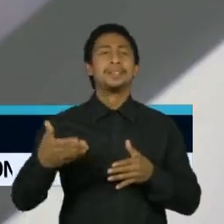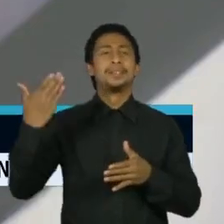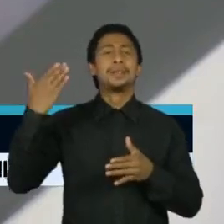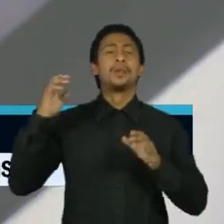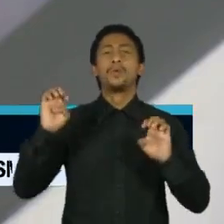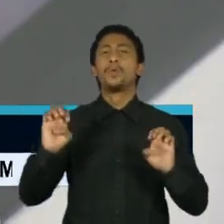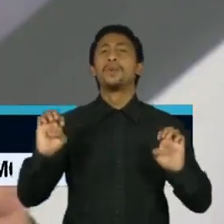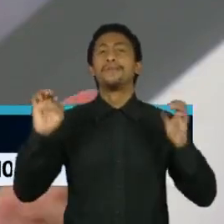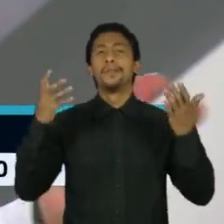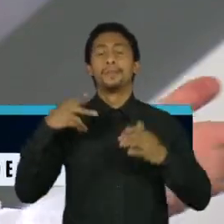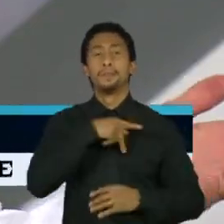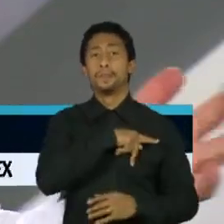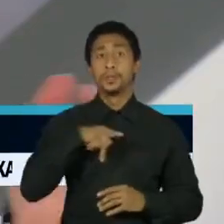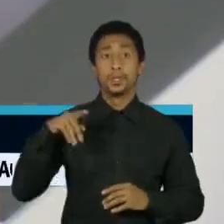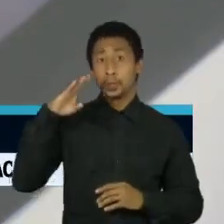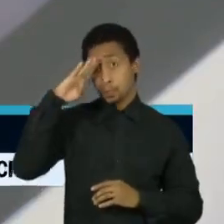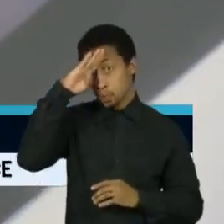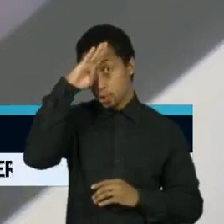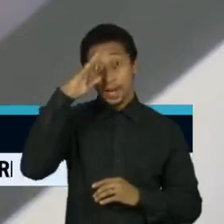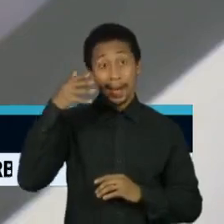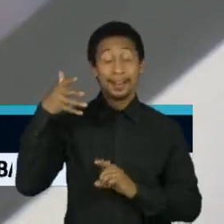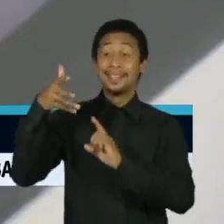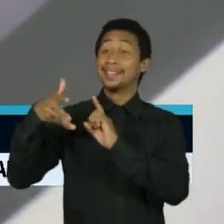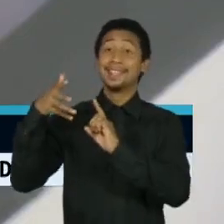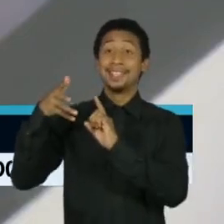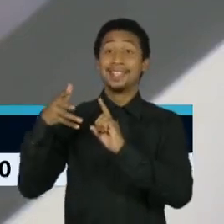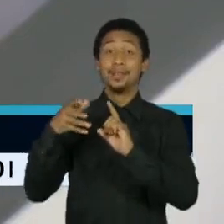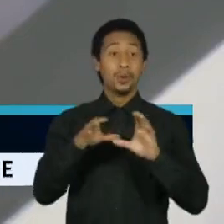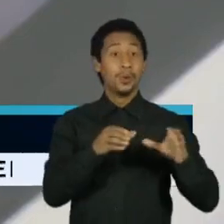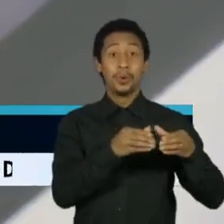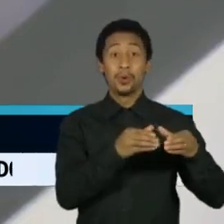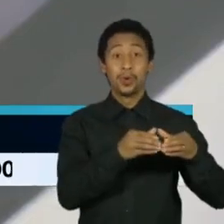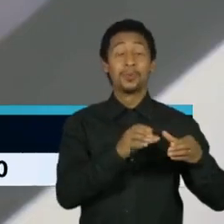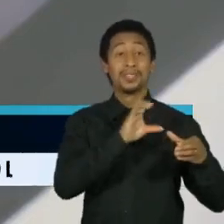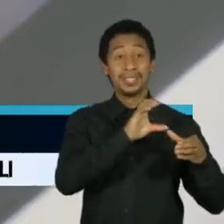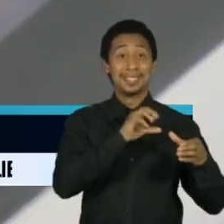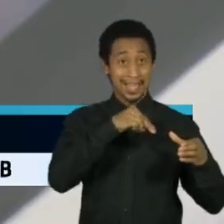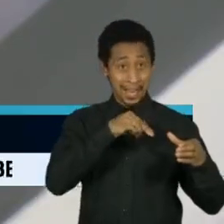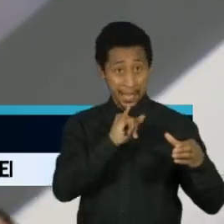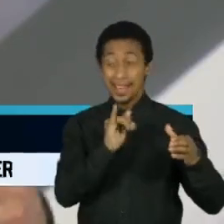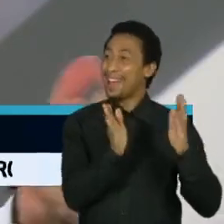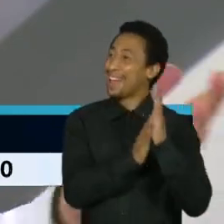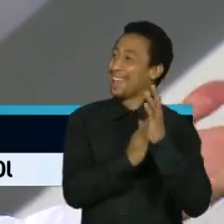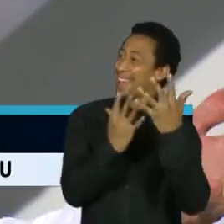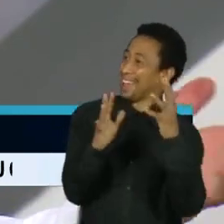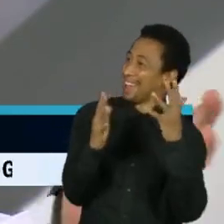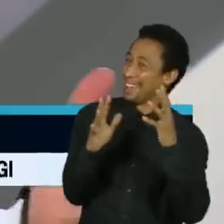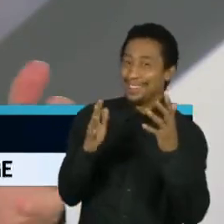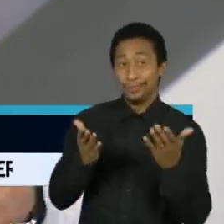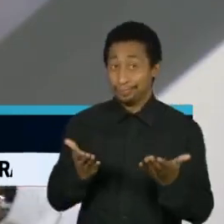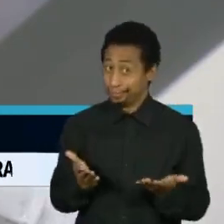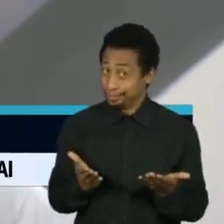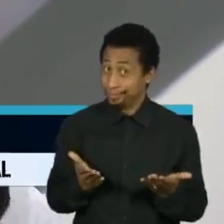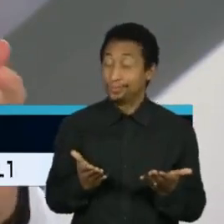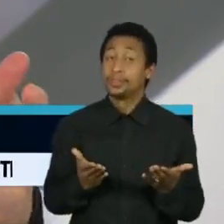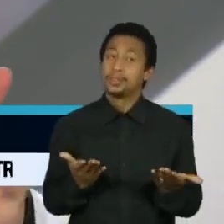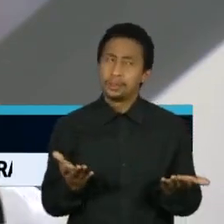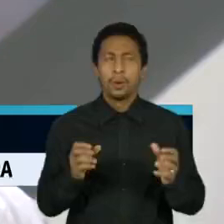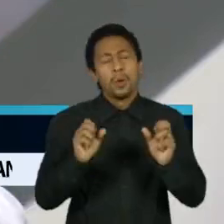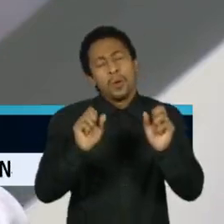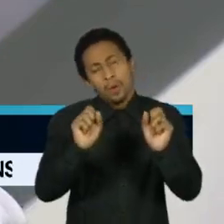evento quando o presidente Bolsonaro foi aplaudido pelos membros da CNI. Eu acho que tudo